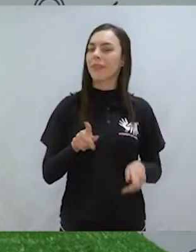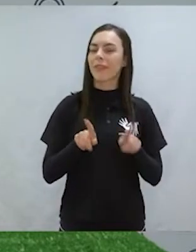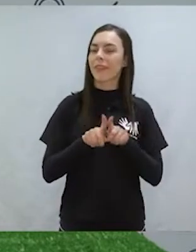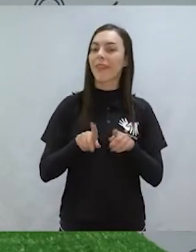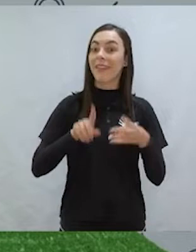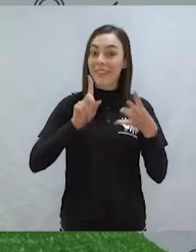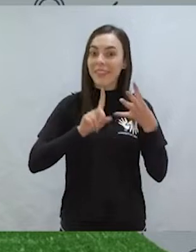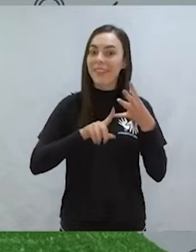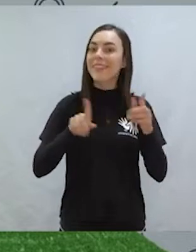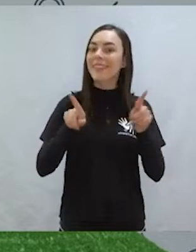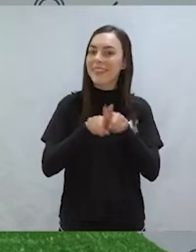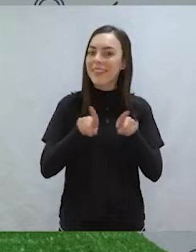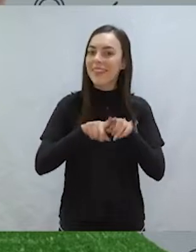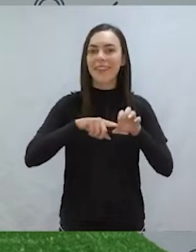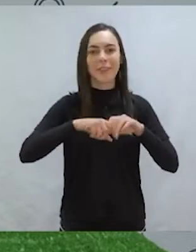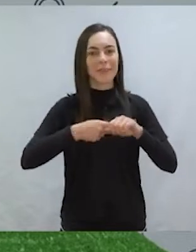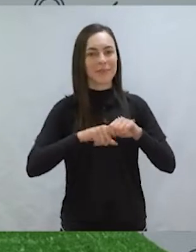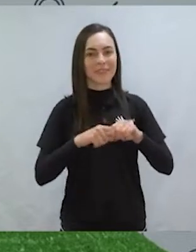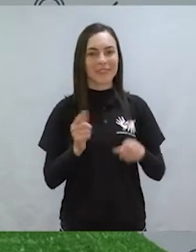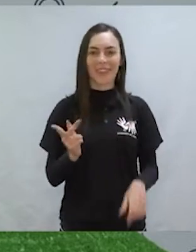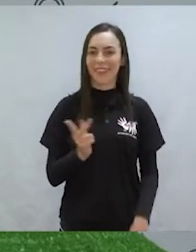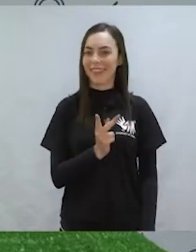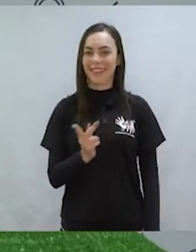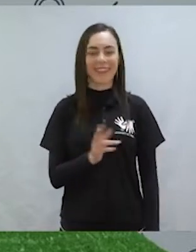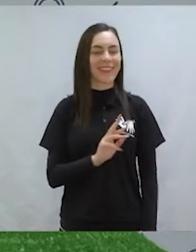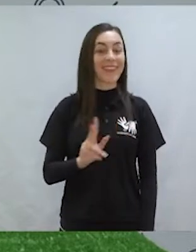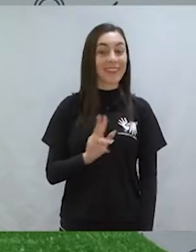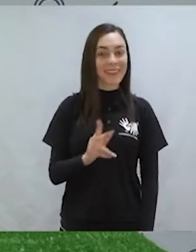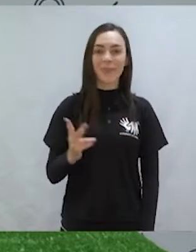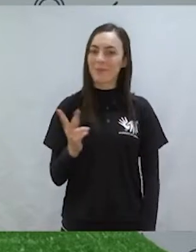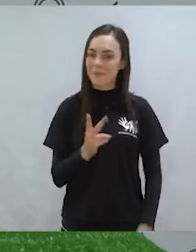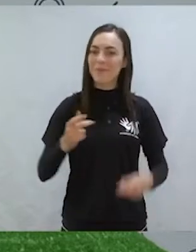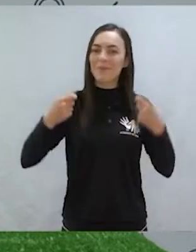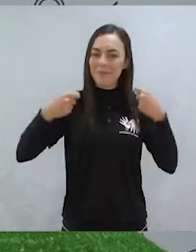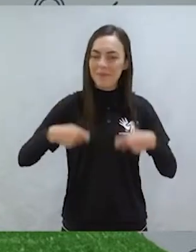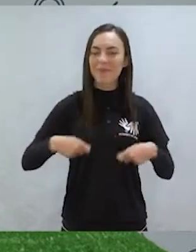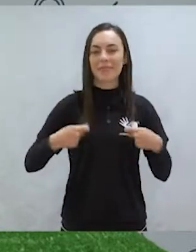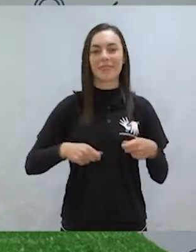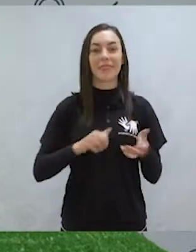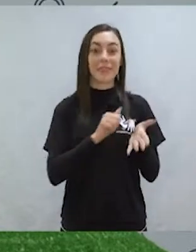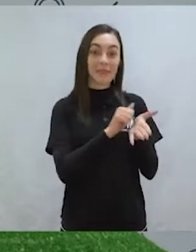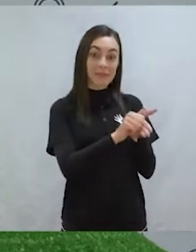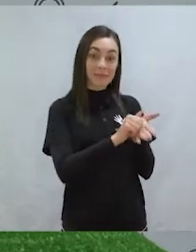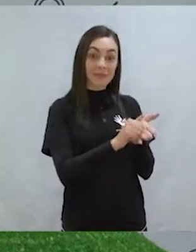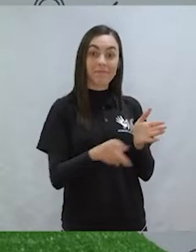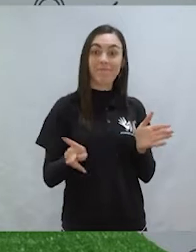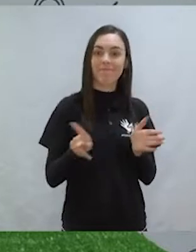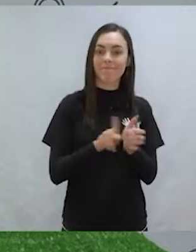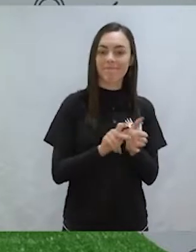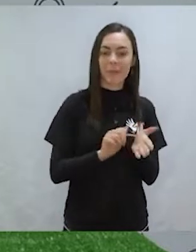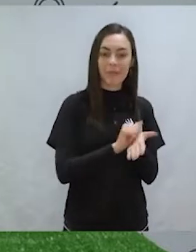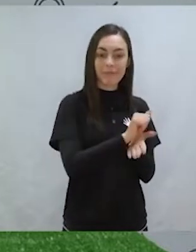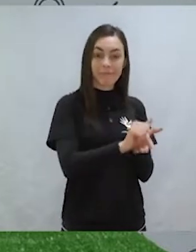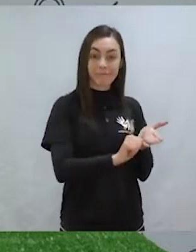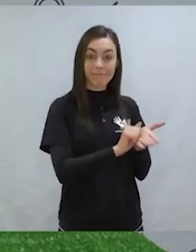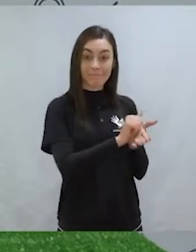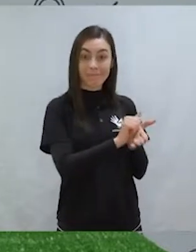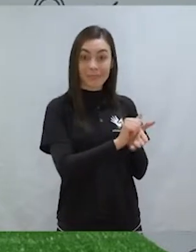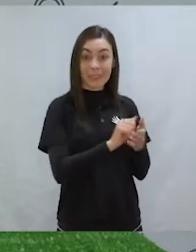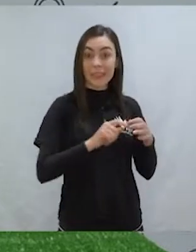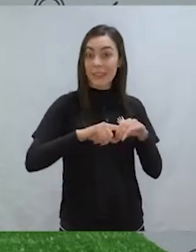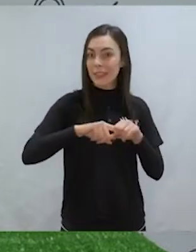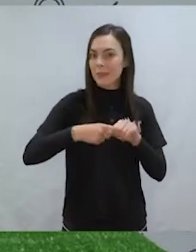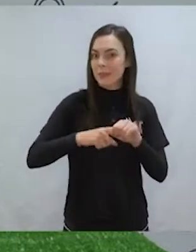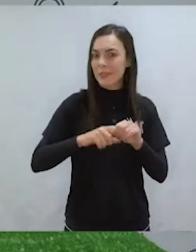e apontador. Não é um ou outro, são os dois, porque é borracha para apagar e o apontador